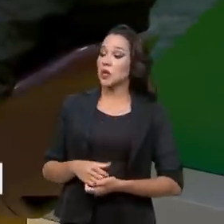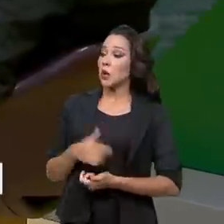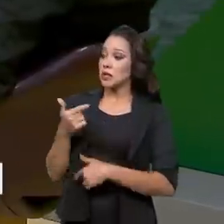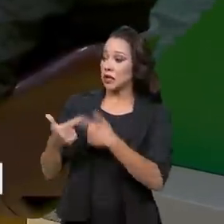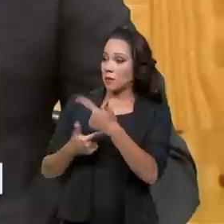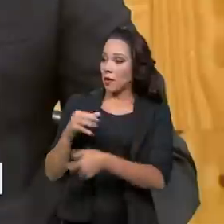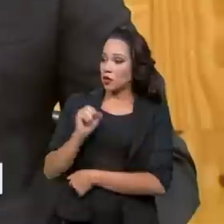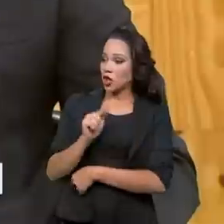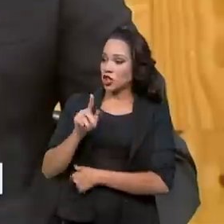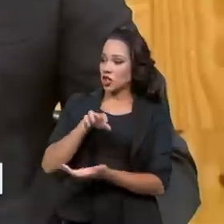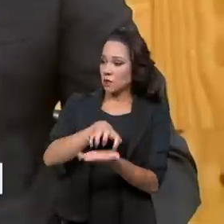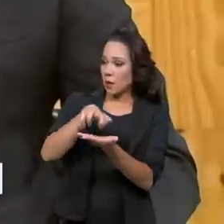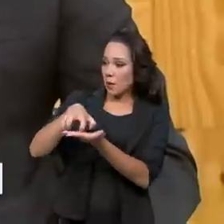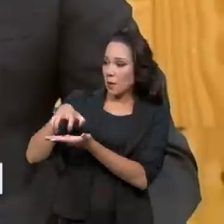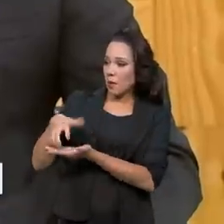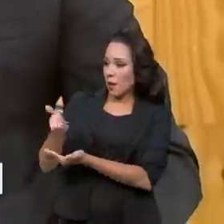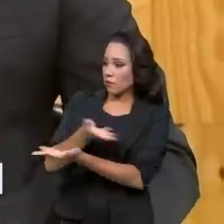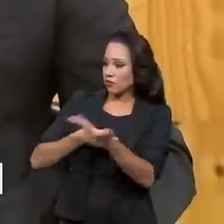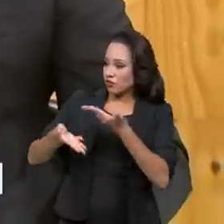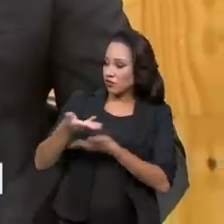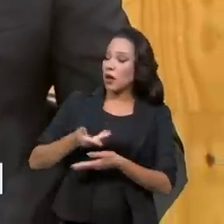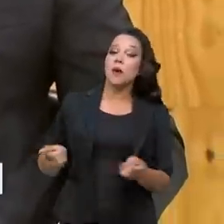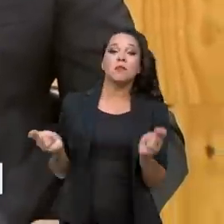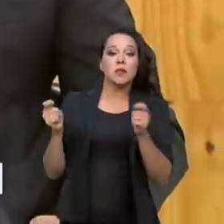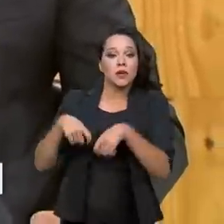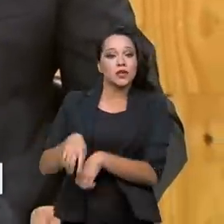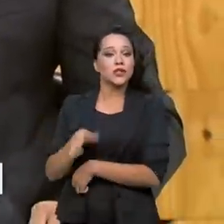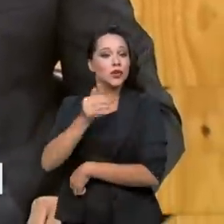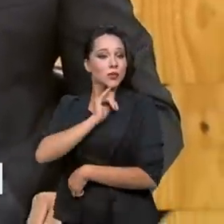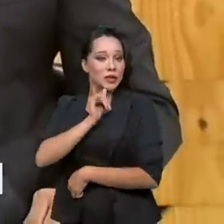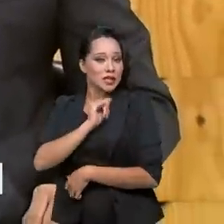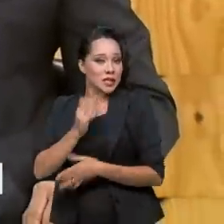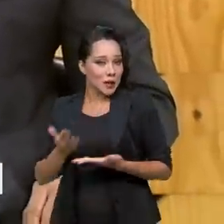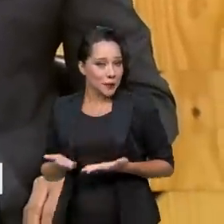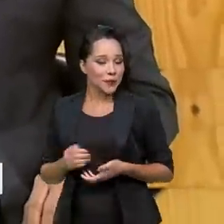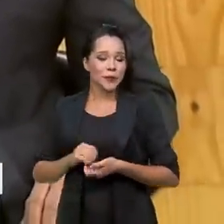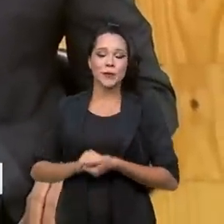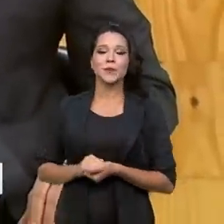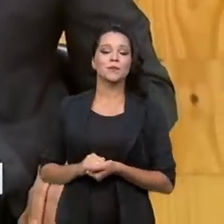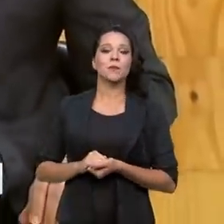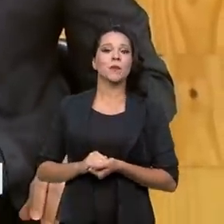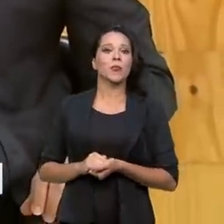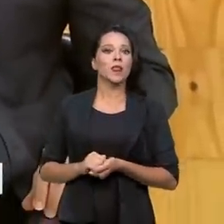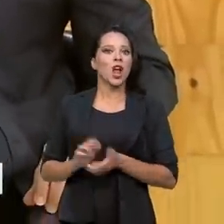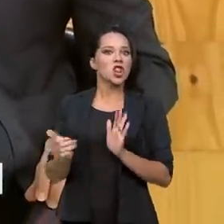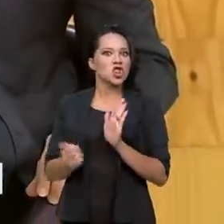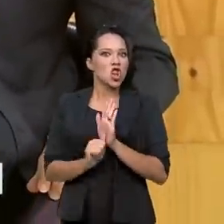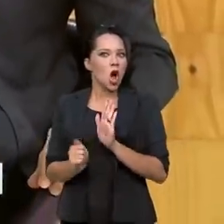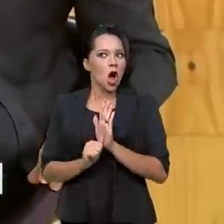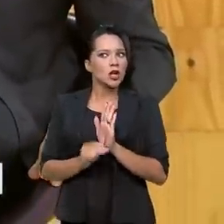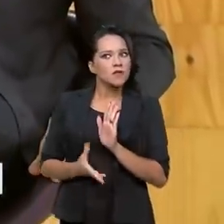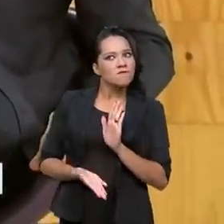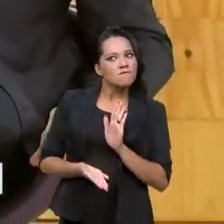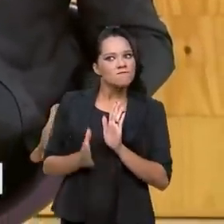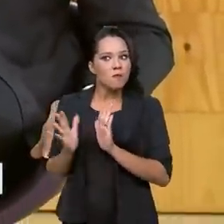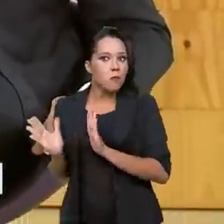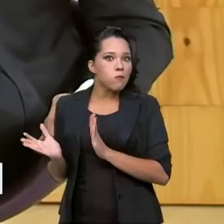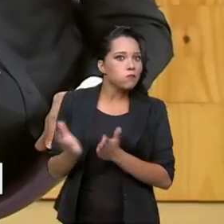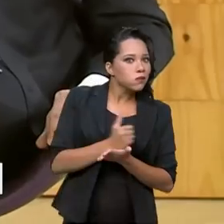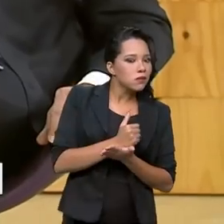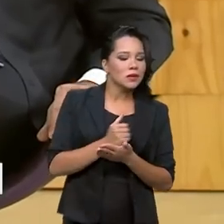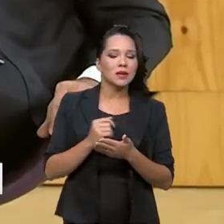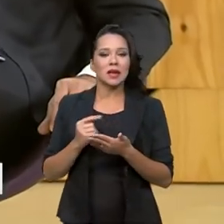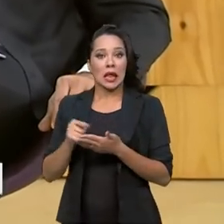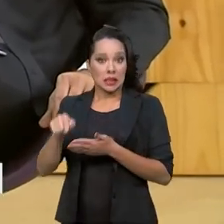Essa interoperabilidade permitiu que, por exemplo, drogas fossem